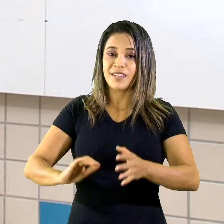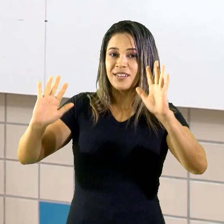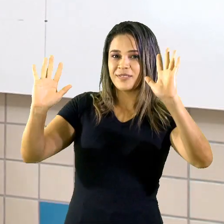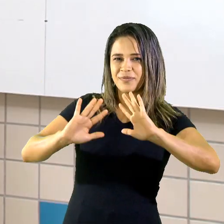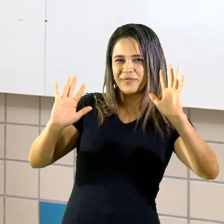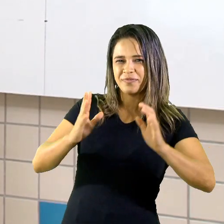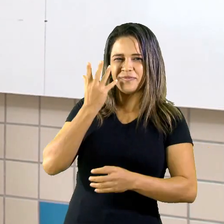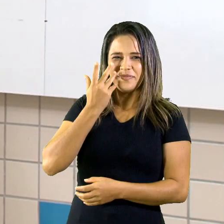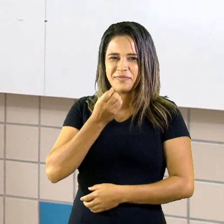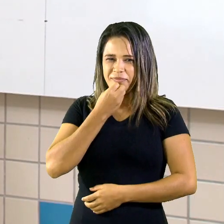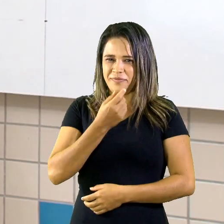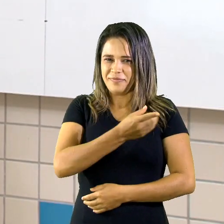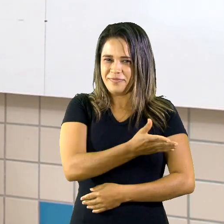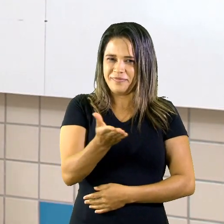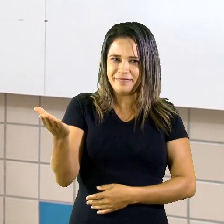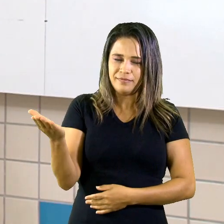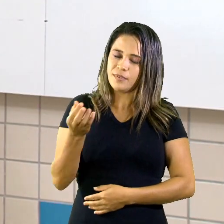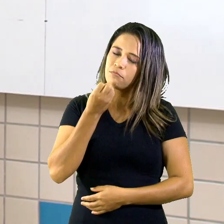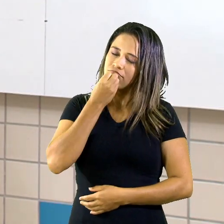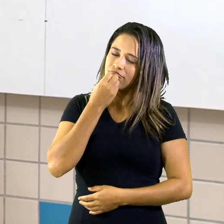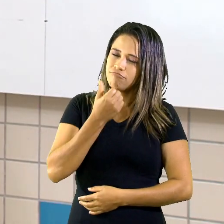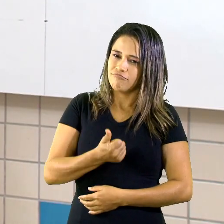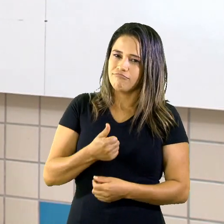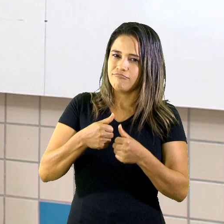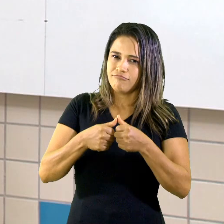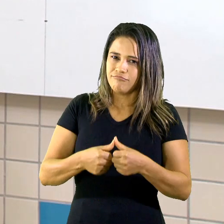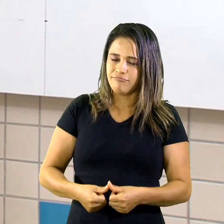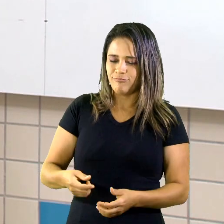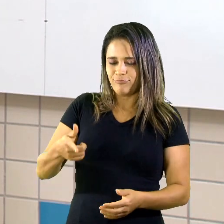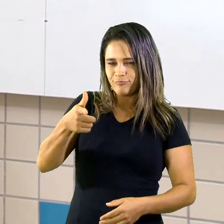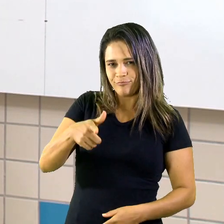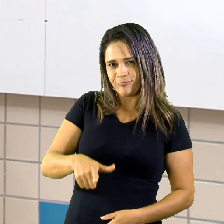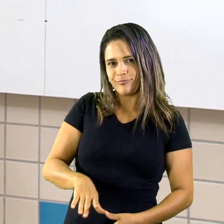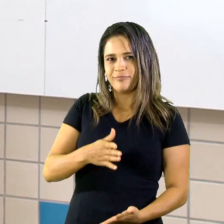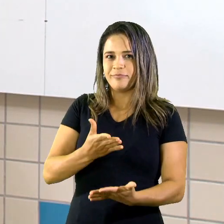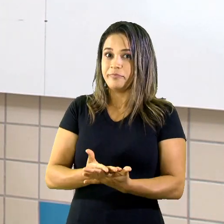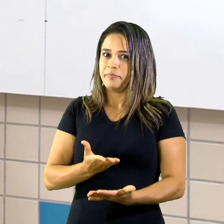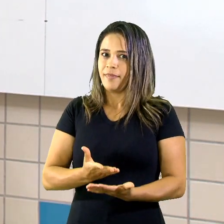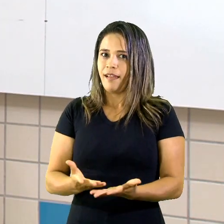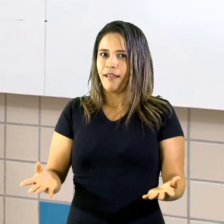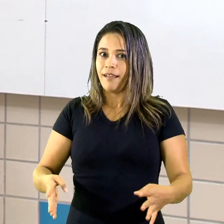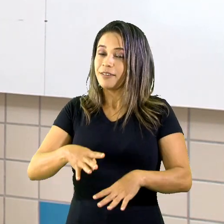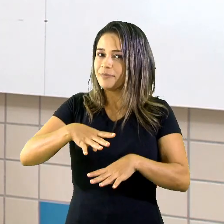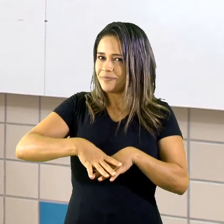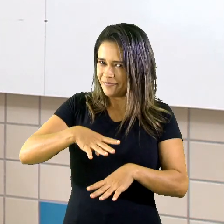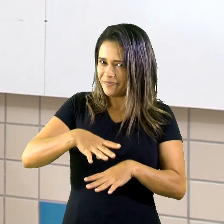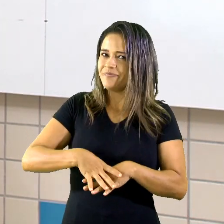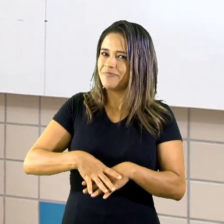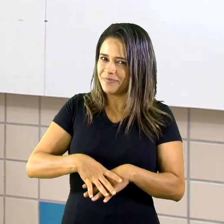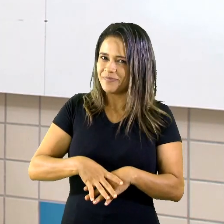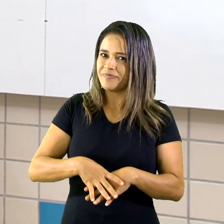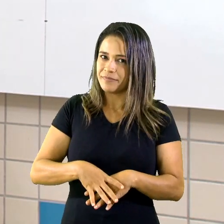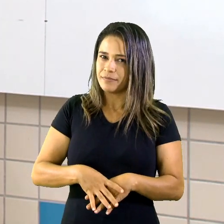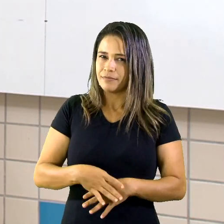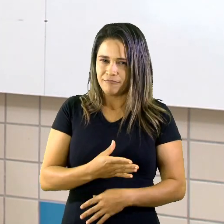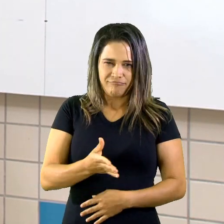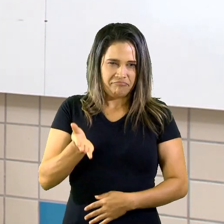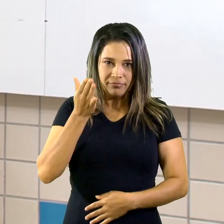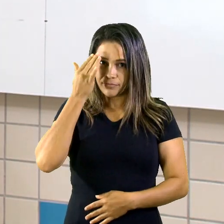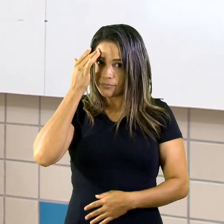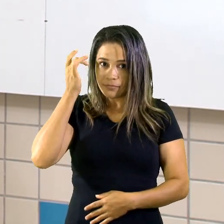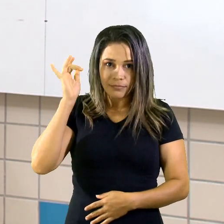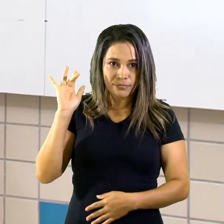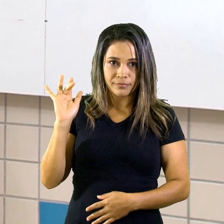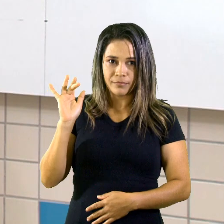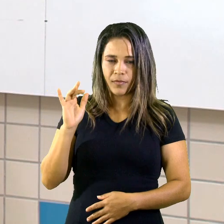Olá, galerinha, tudo bem com vocês? Que bom que a gente está se encontrando em mais uma aula de matemática. Vocês, para quem não sabe, né,